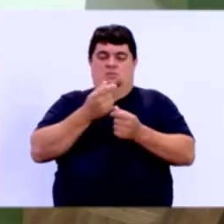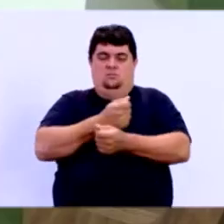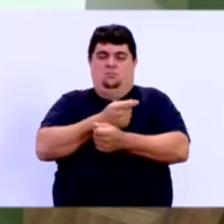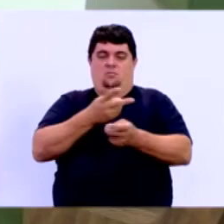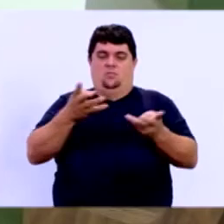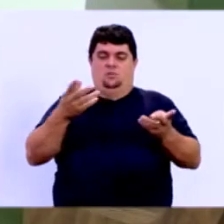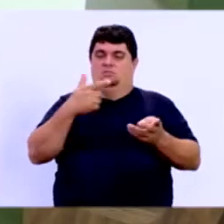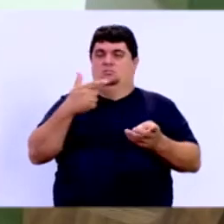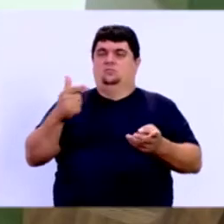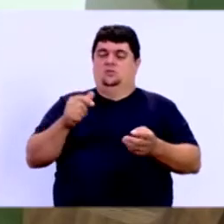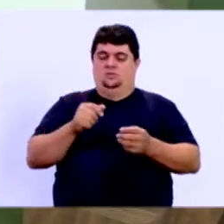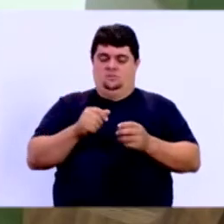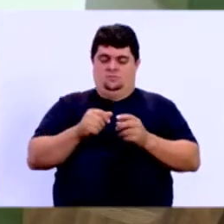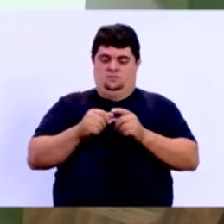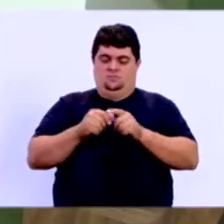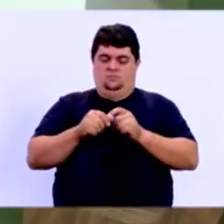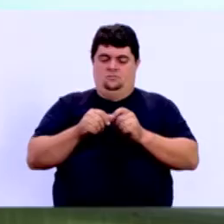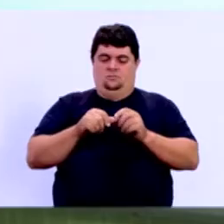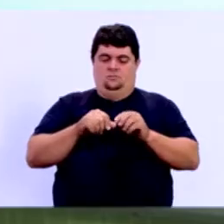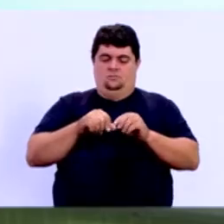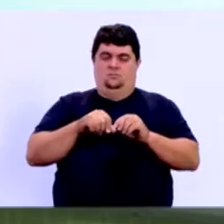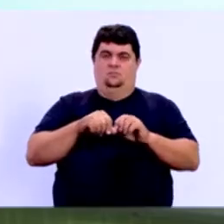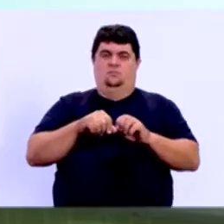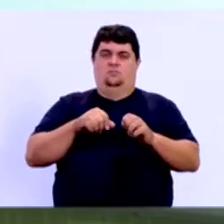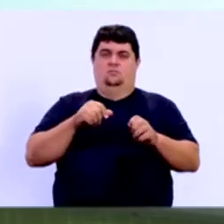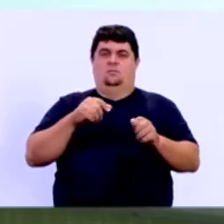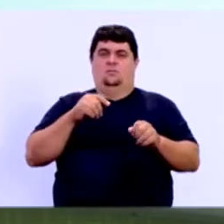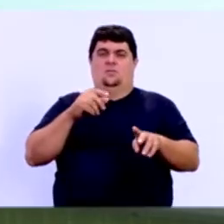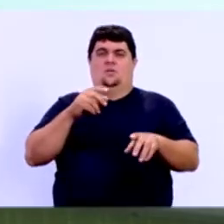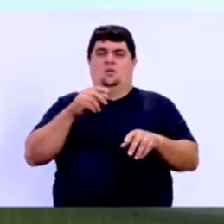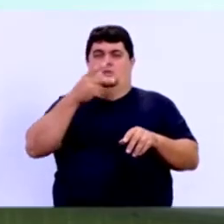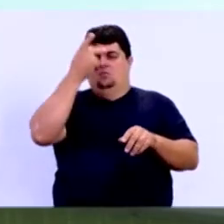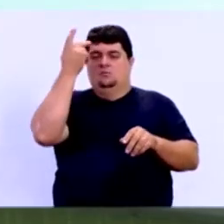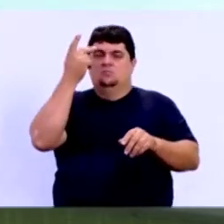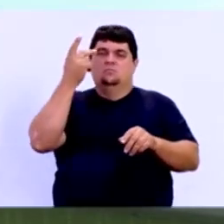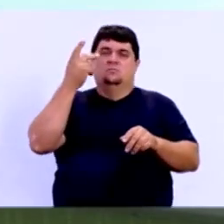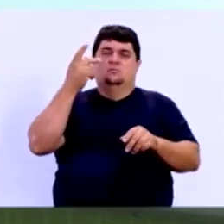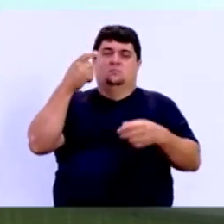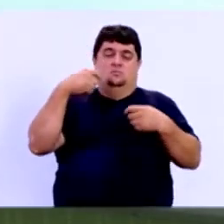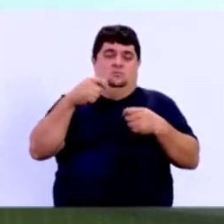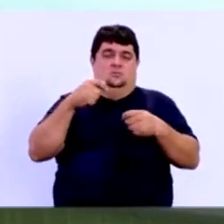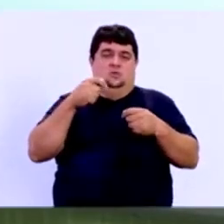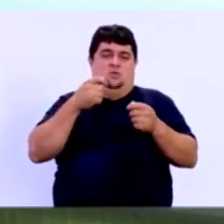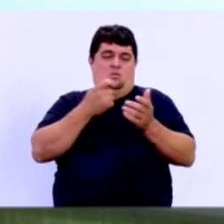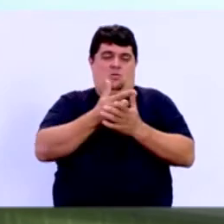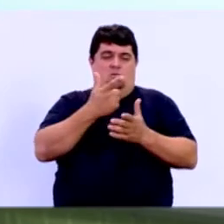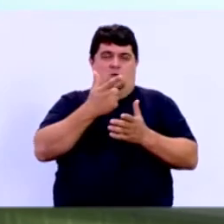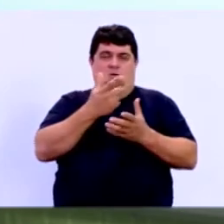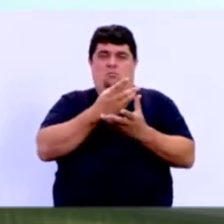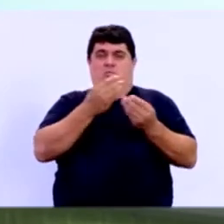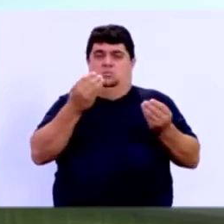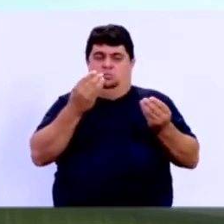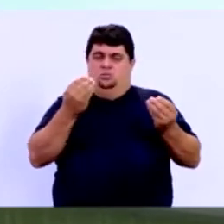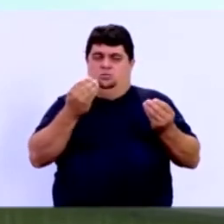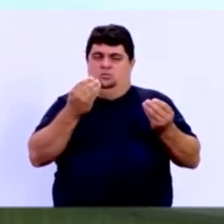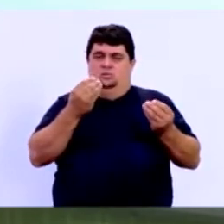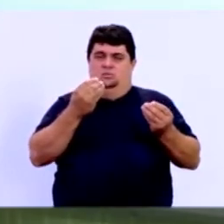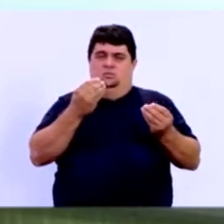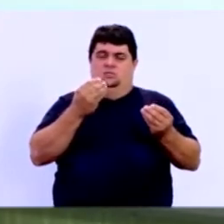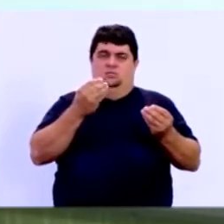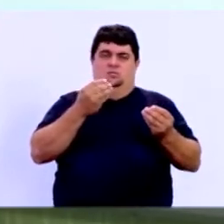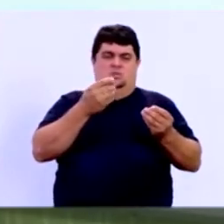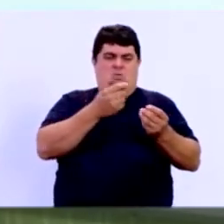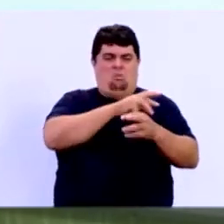planejamento financeiro. Caro aluno, caro empresário, caro gestor, você compra muito insumo, você compra